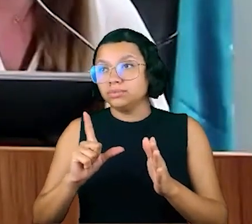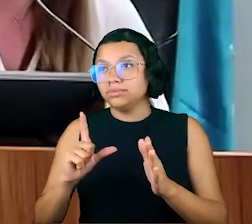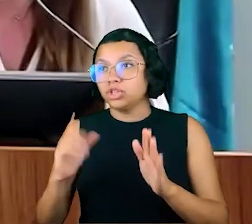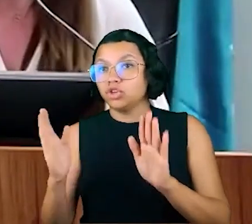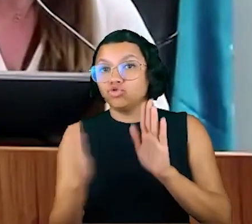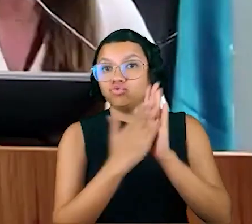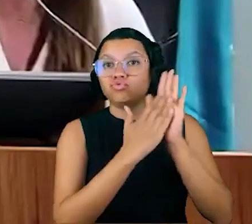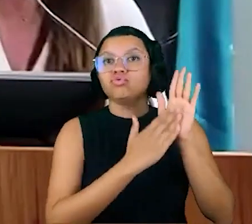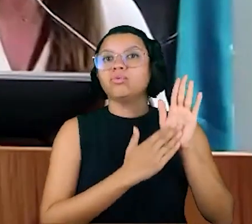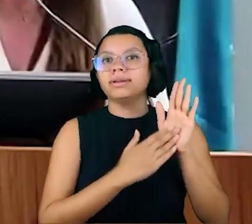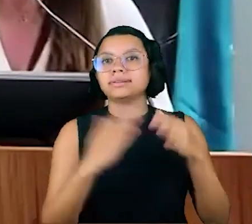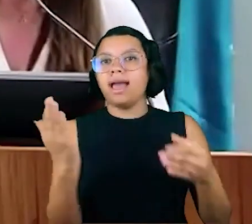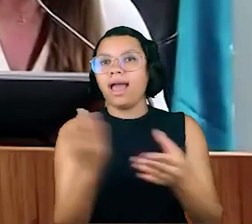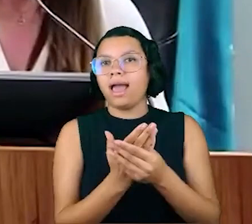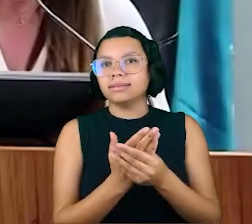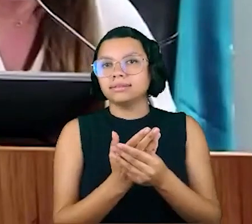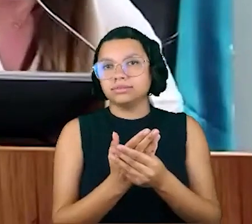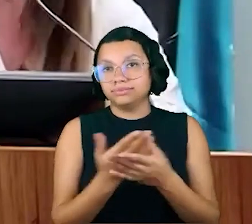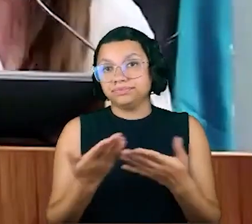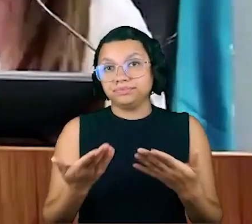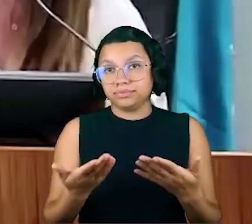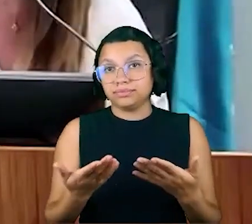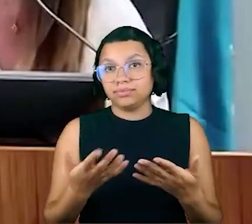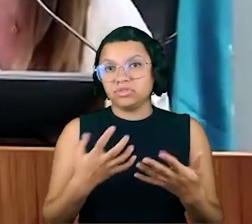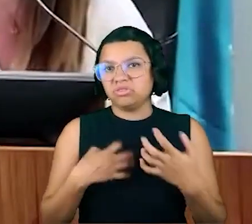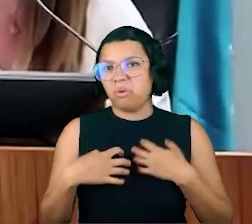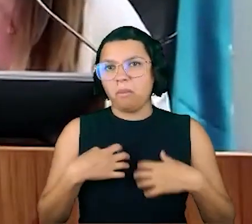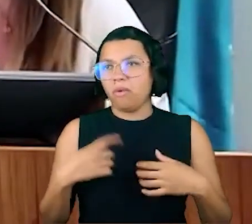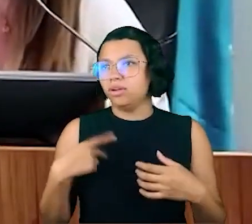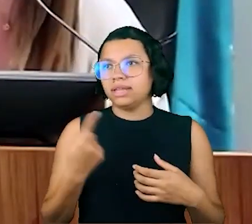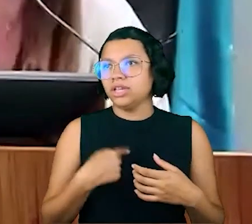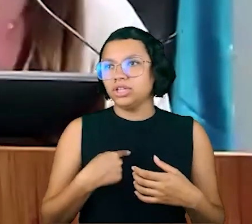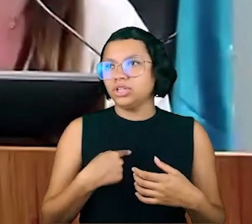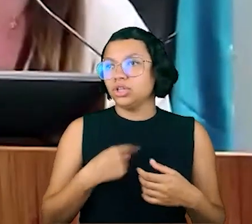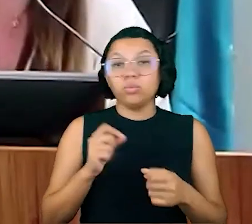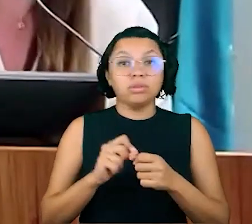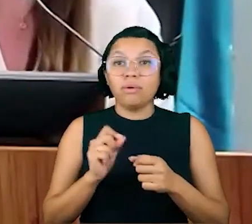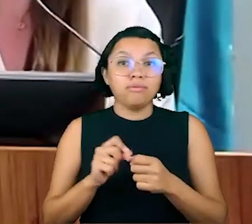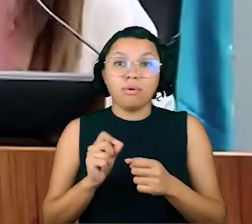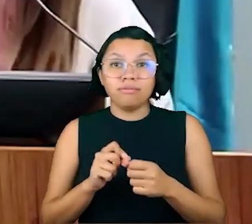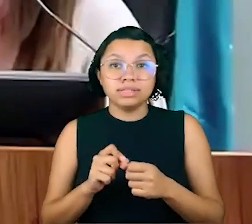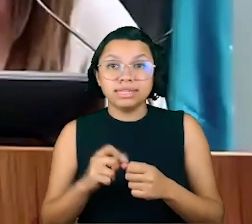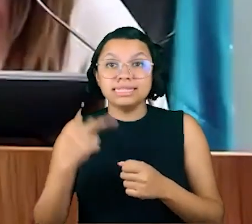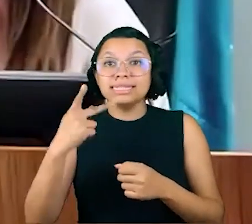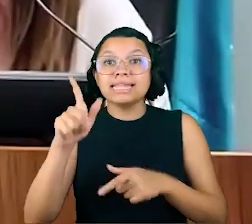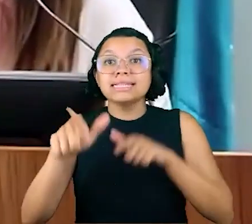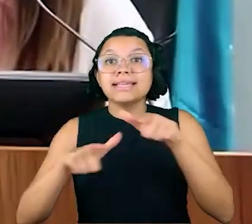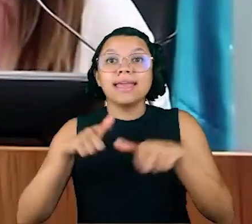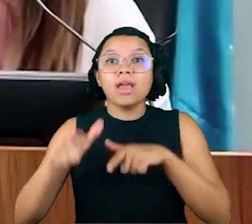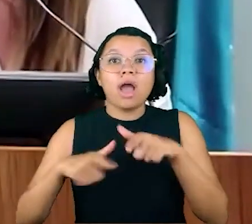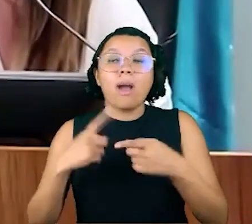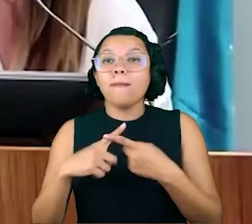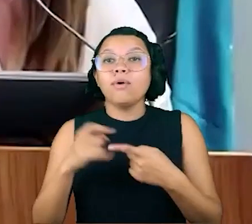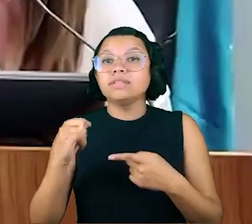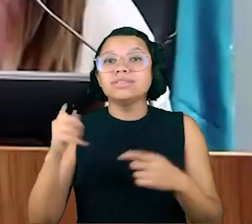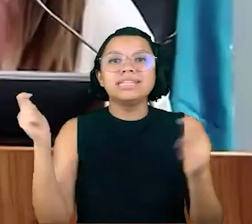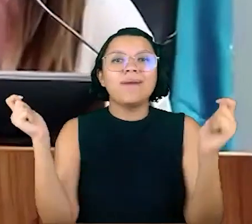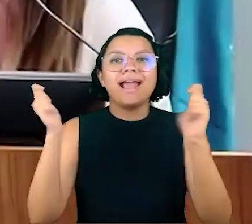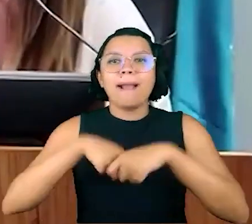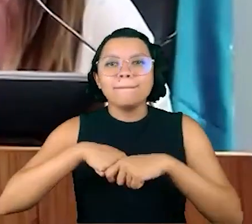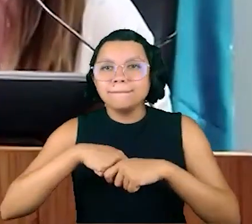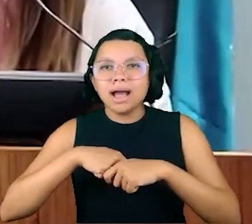ação, antes de vir aqui nos incomodar. Eu não vou fazer isso por você, porque se você não